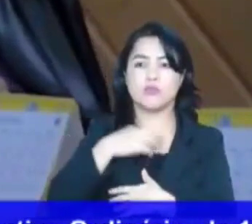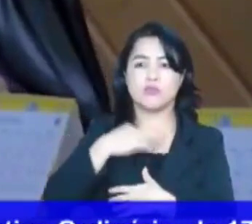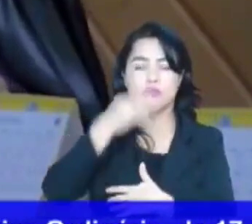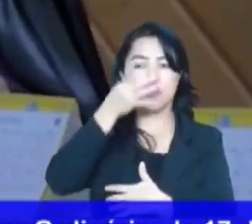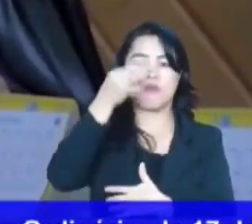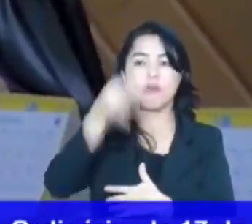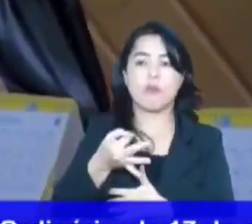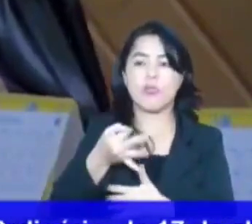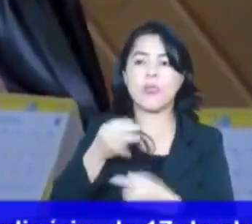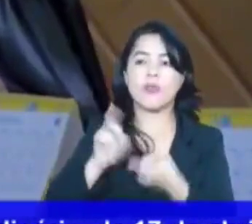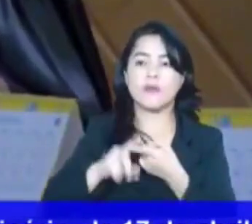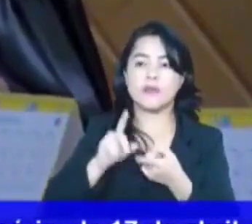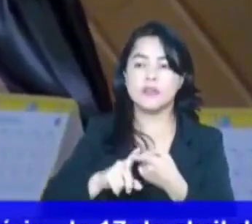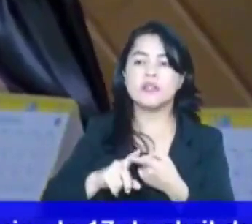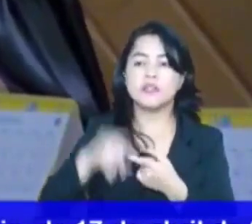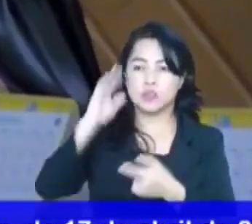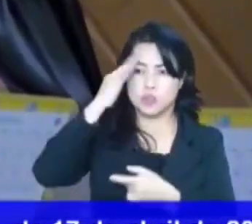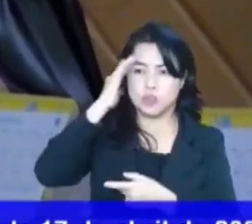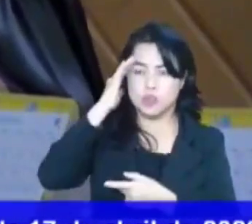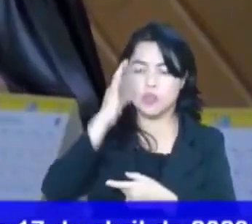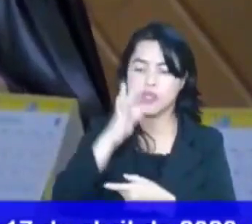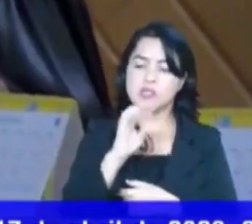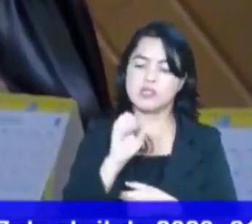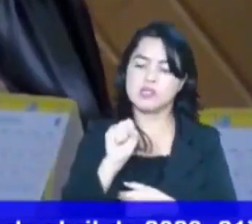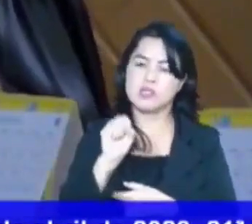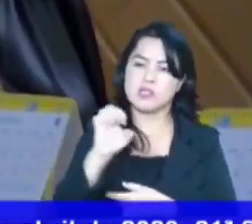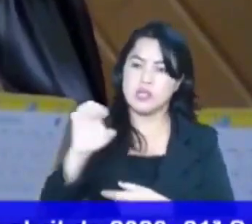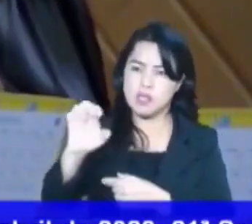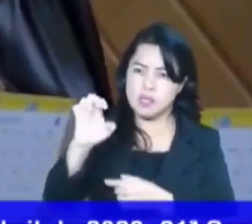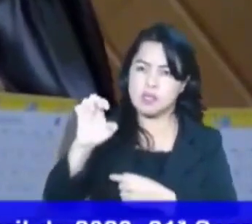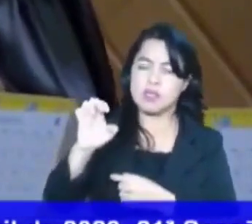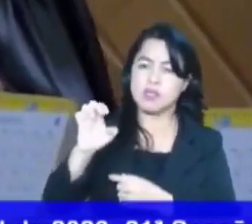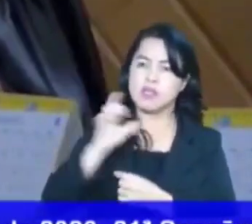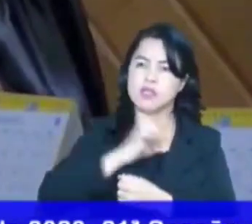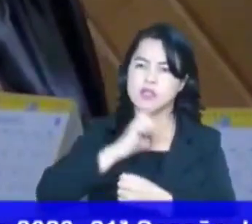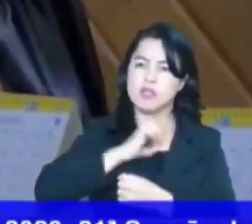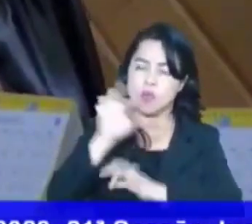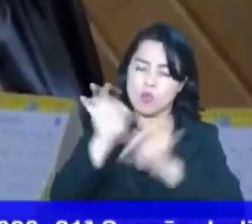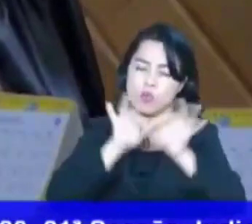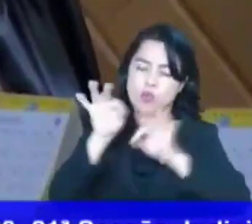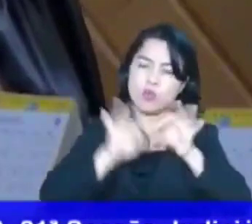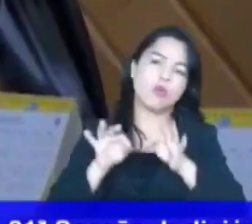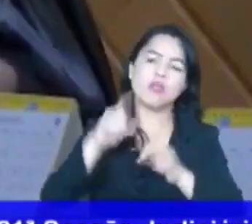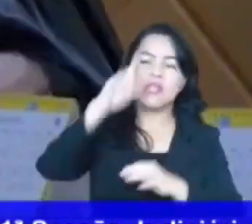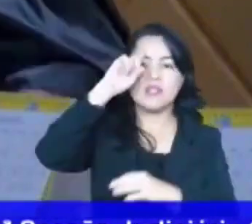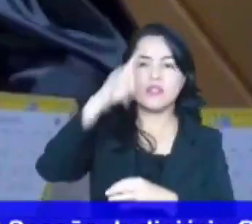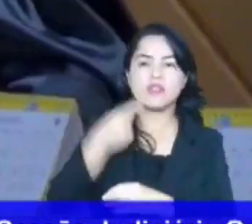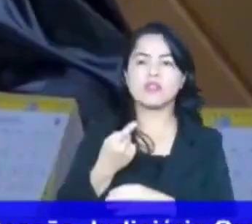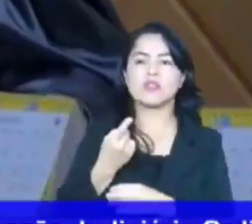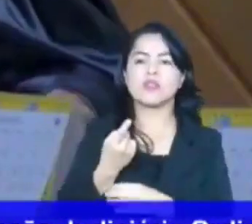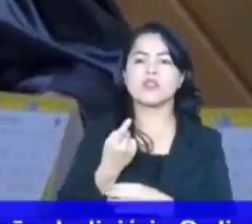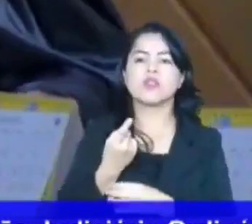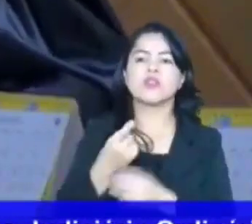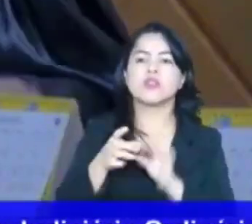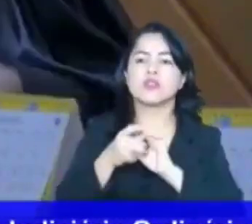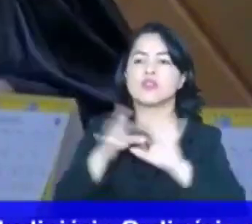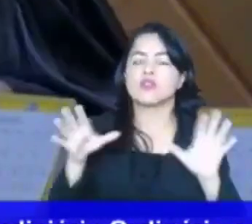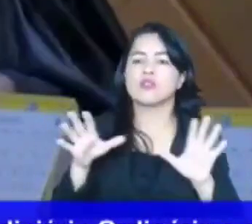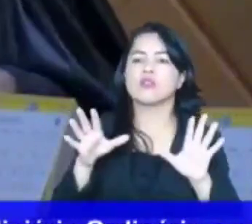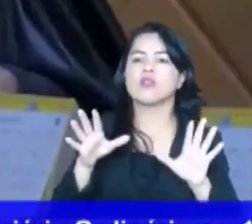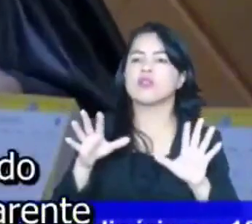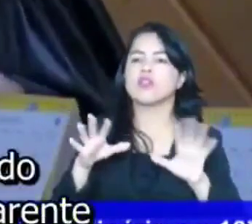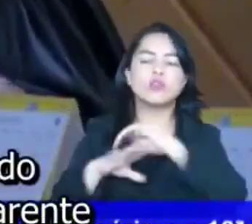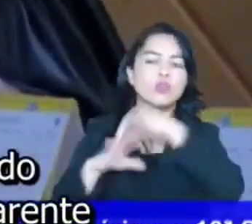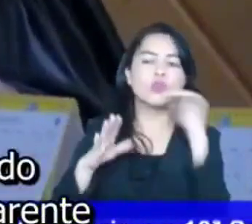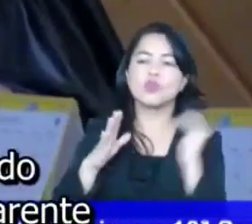explícita do TSE, a mais recente, que fez, em decisão monocrática e por unanimidade de seus